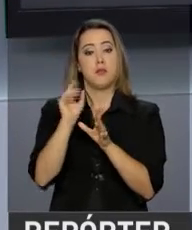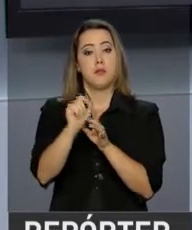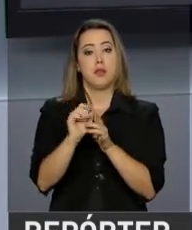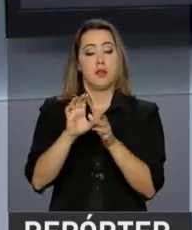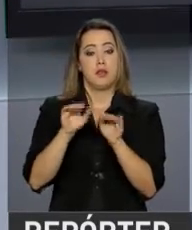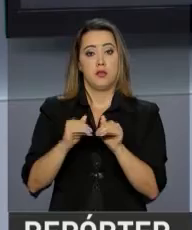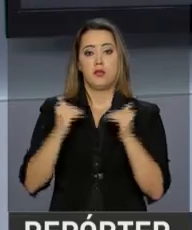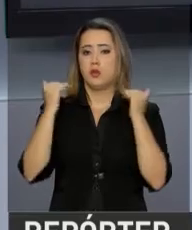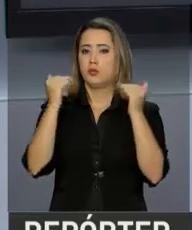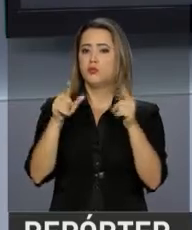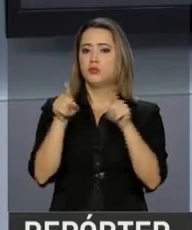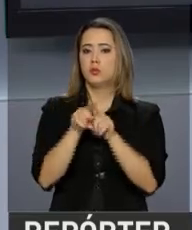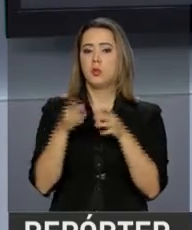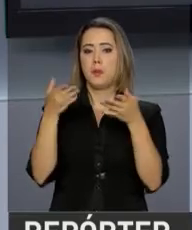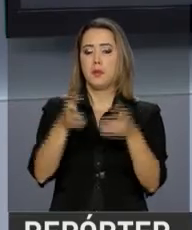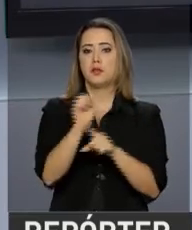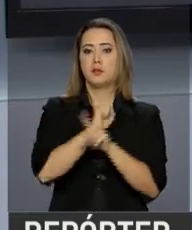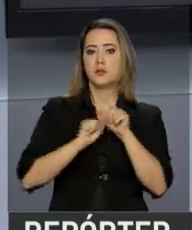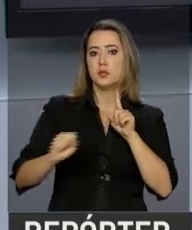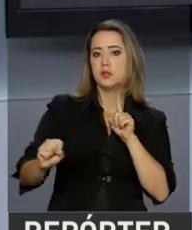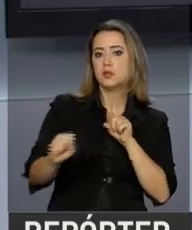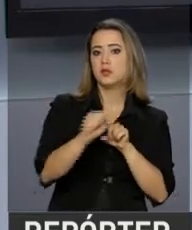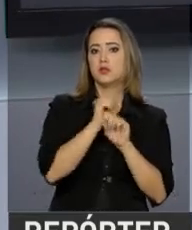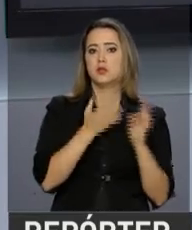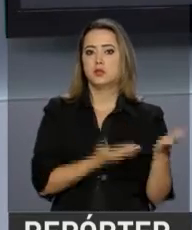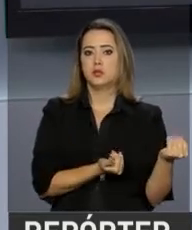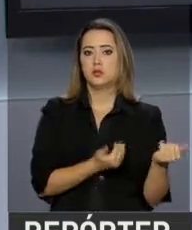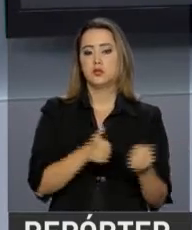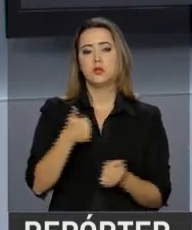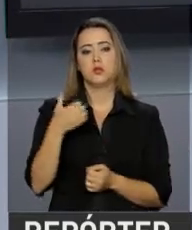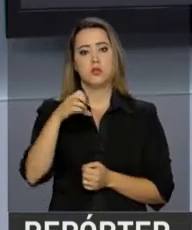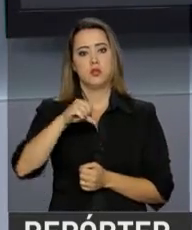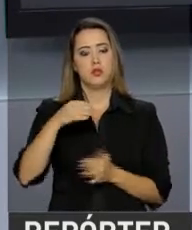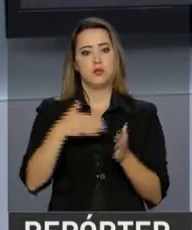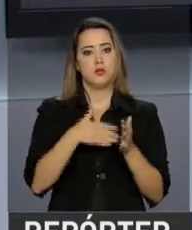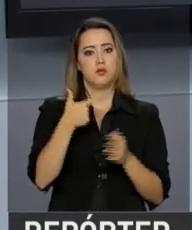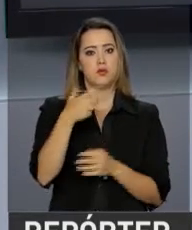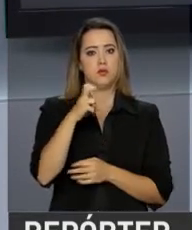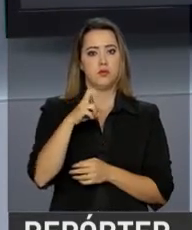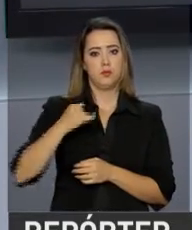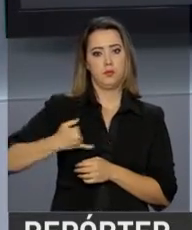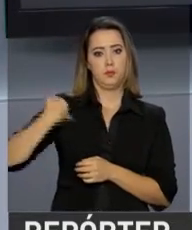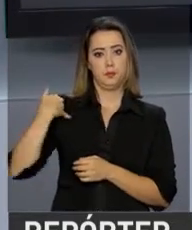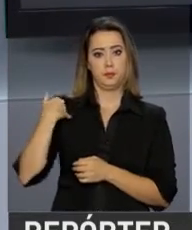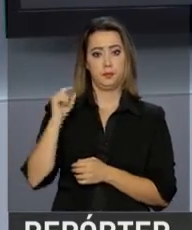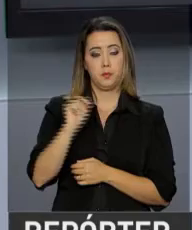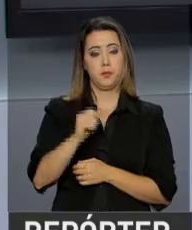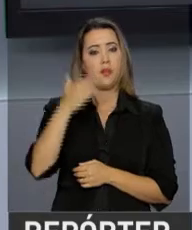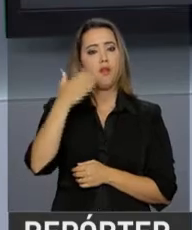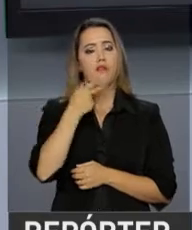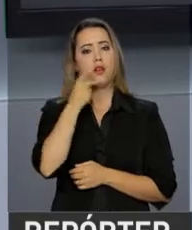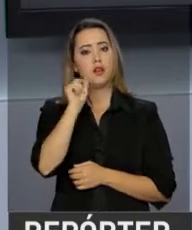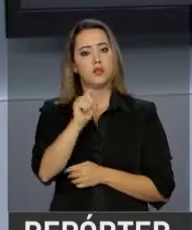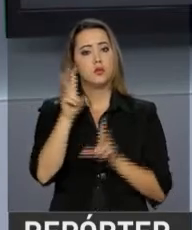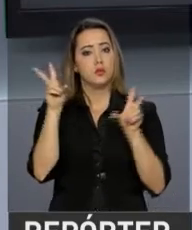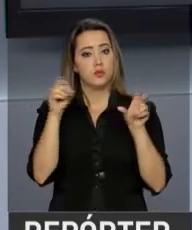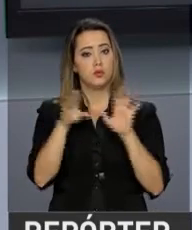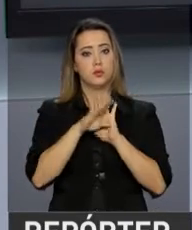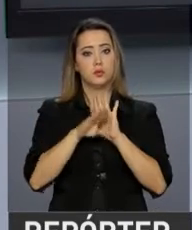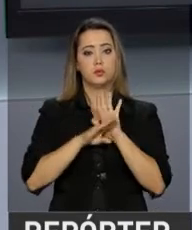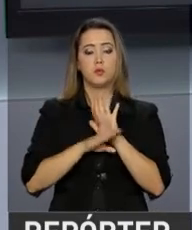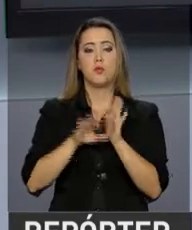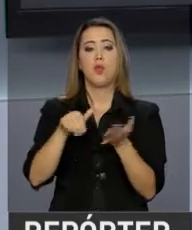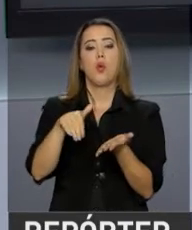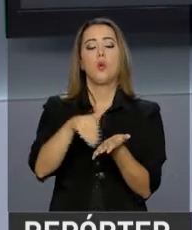e participação social de jovens com idade entre 19 e 25 anos e para falar sobre esse programa